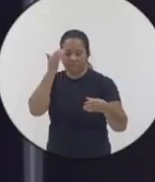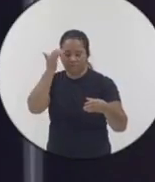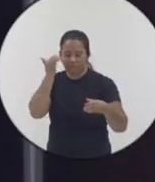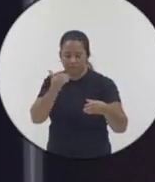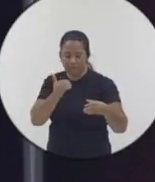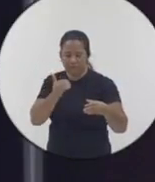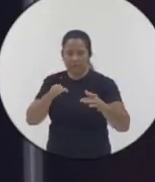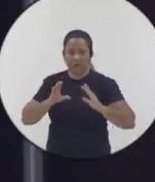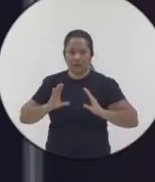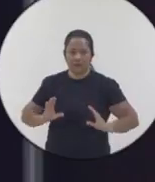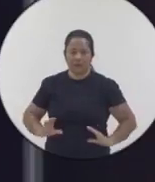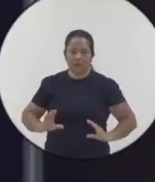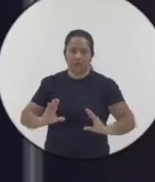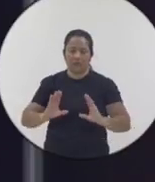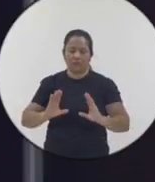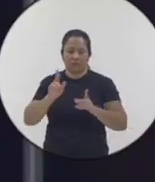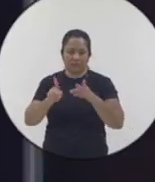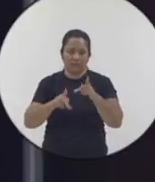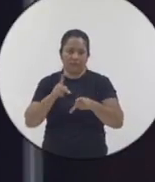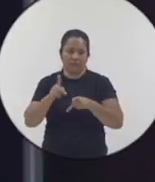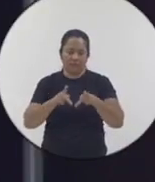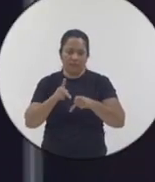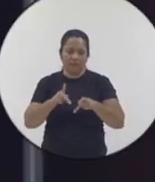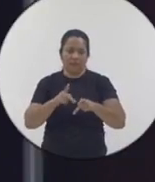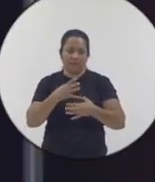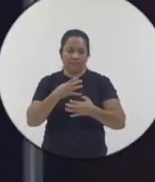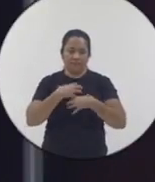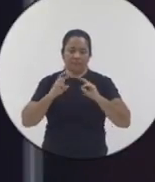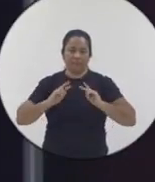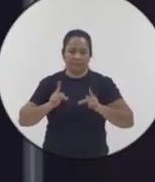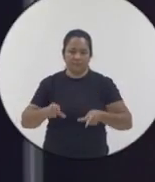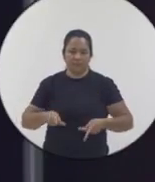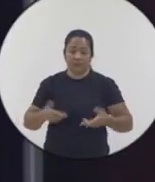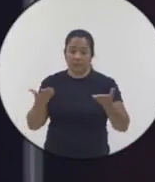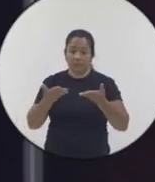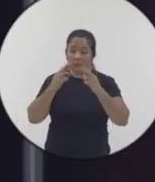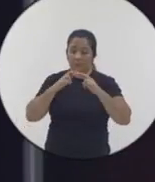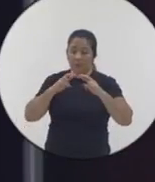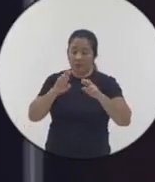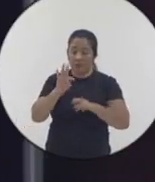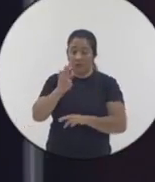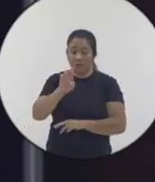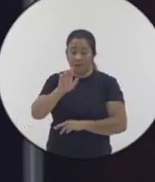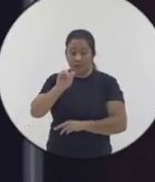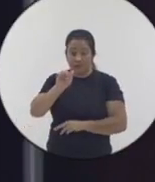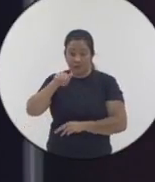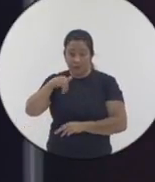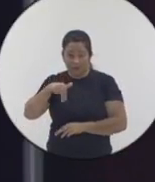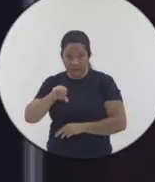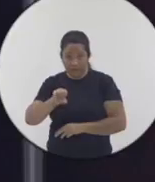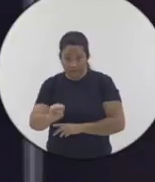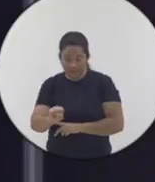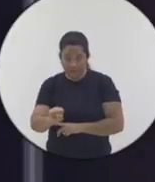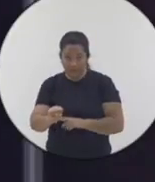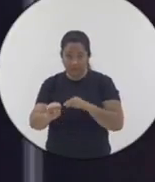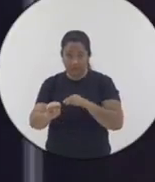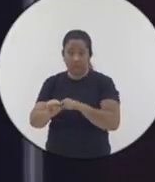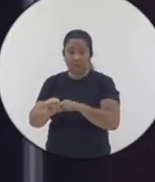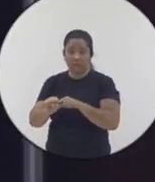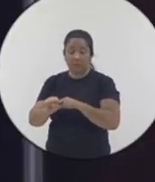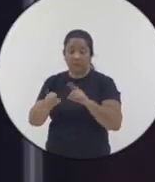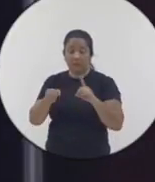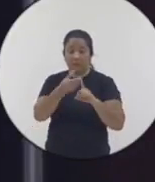nossa população. Então, hoje, a Rede Trans é a rede do cenário